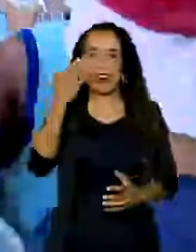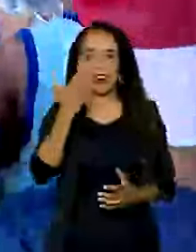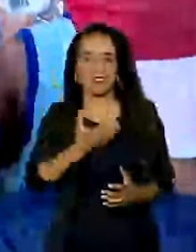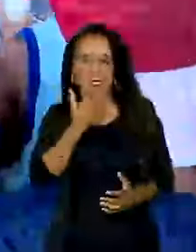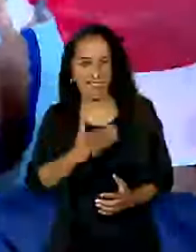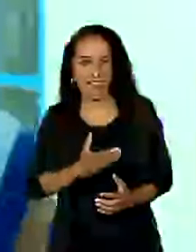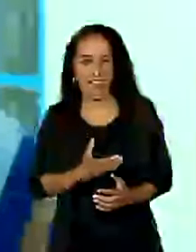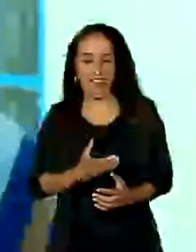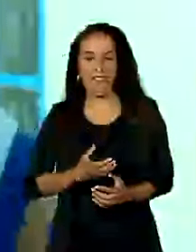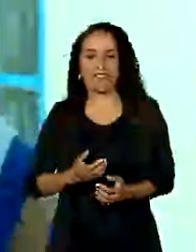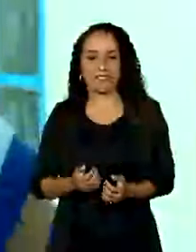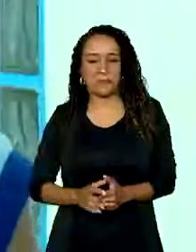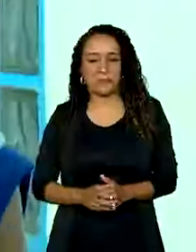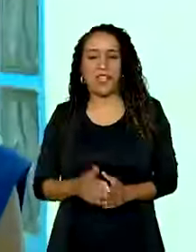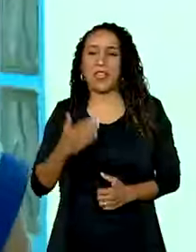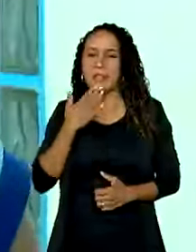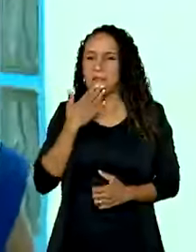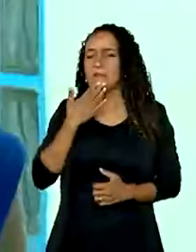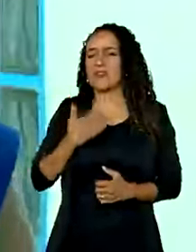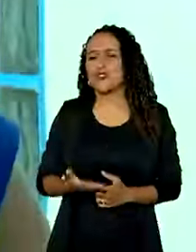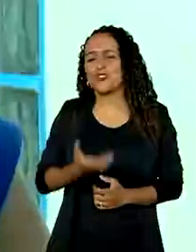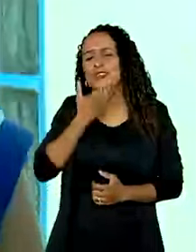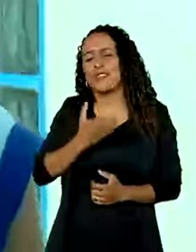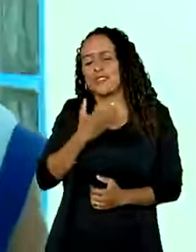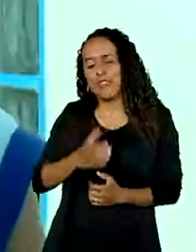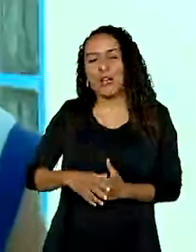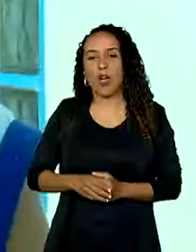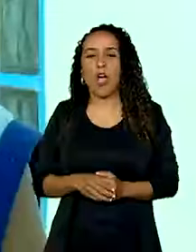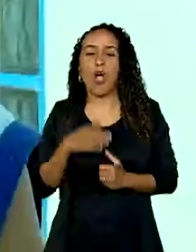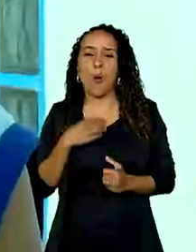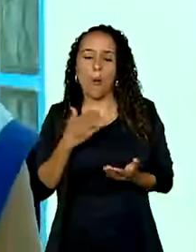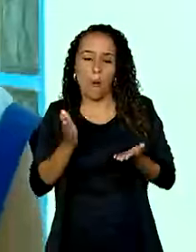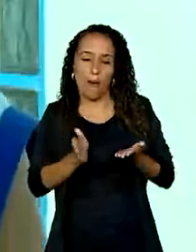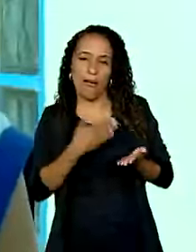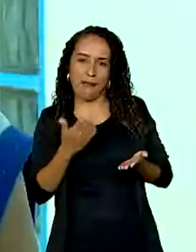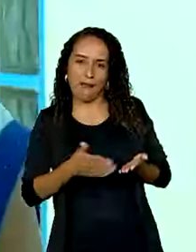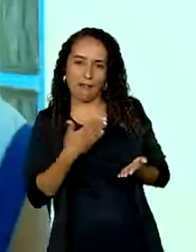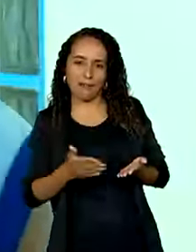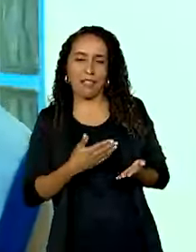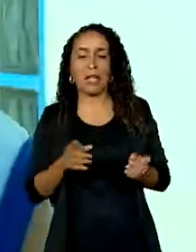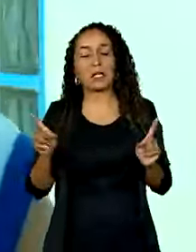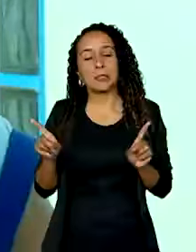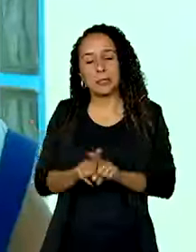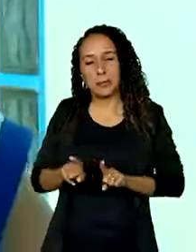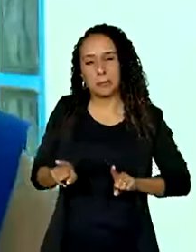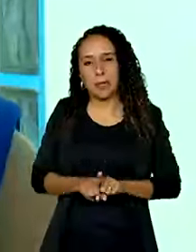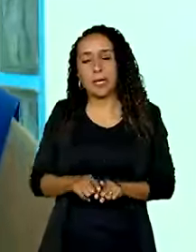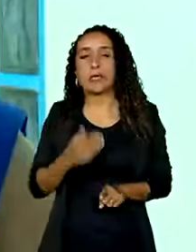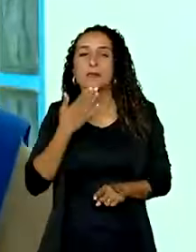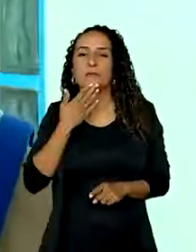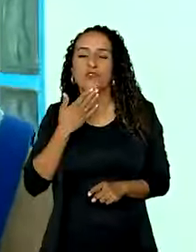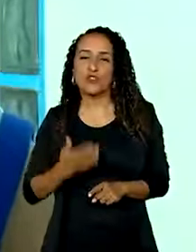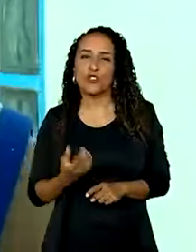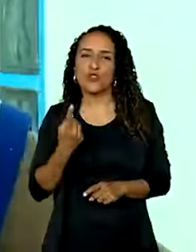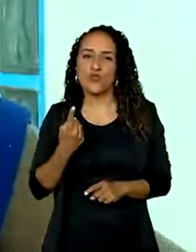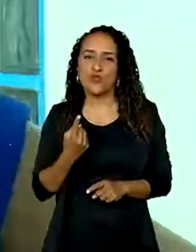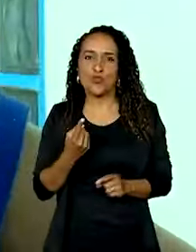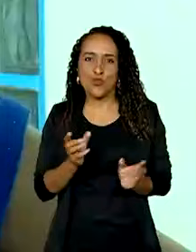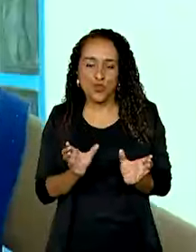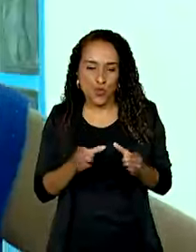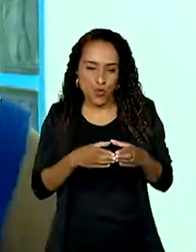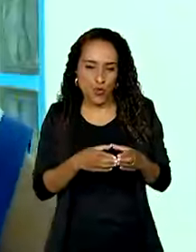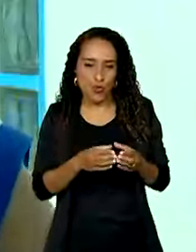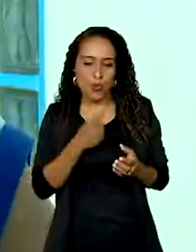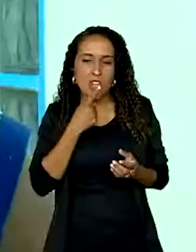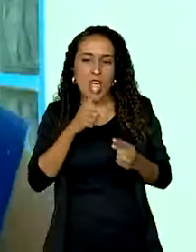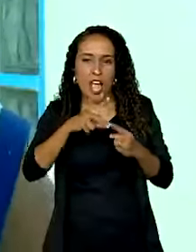nos pedidos. Eu pedi de Natal um caderno, também pedi um kit de canetas